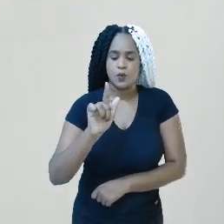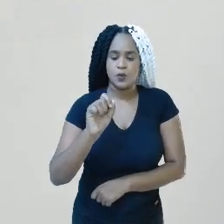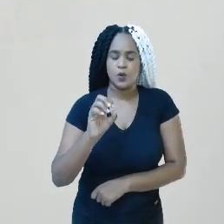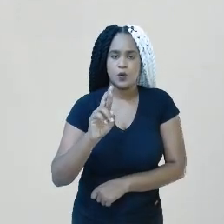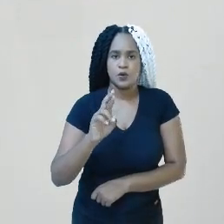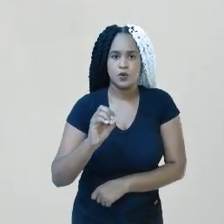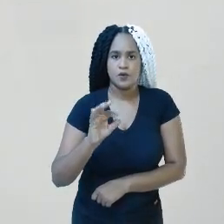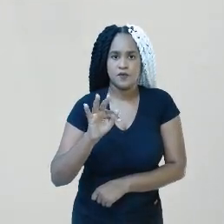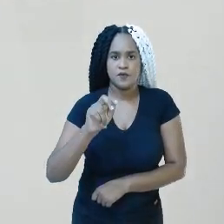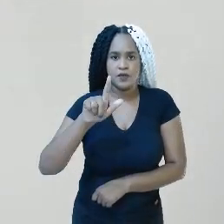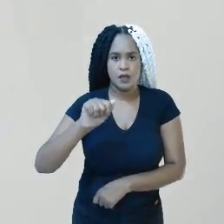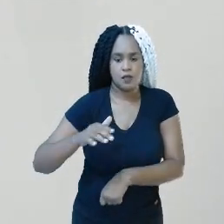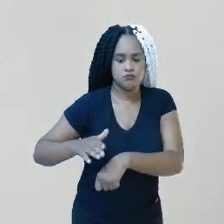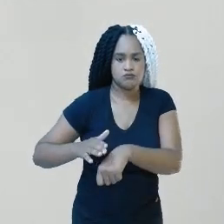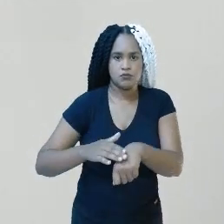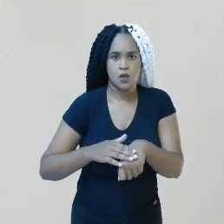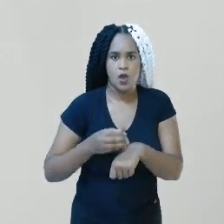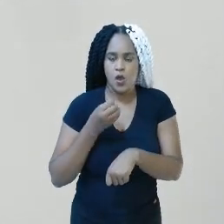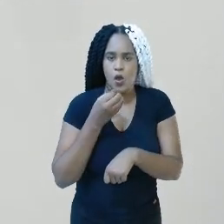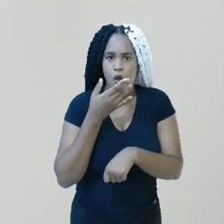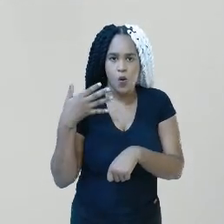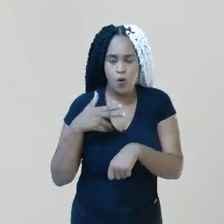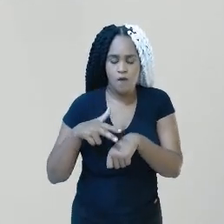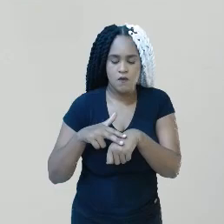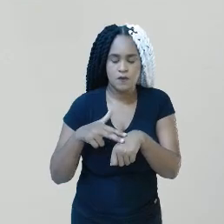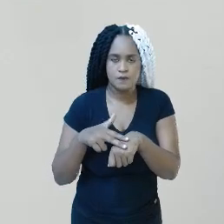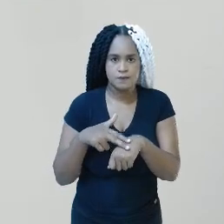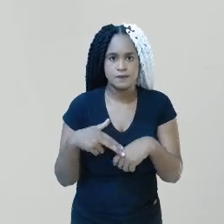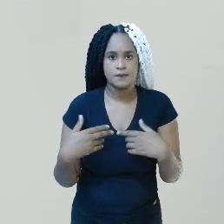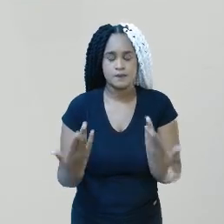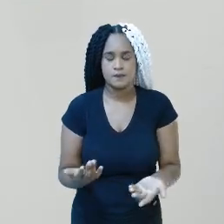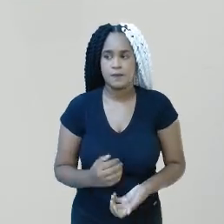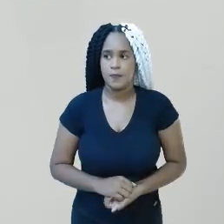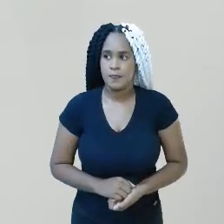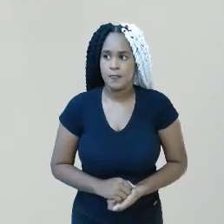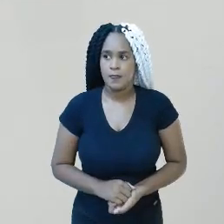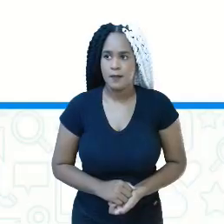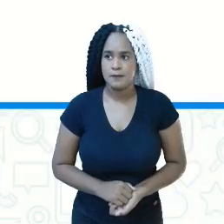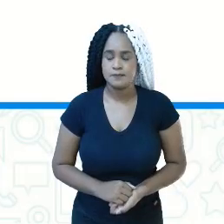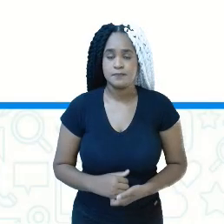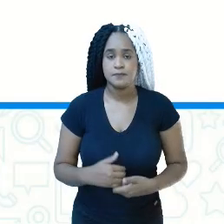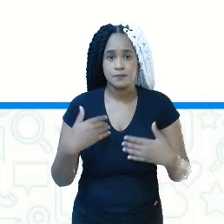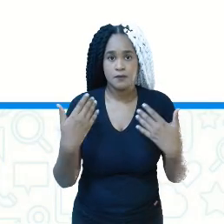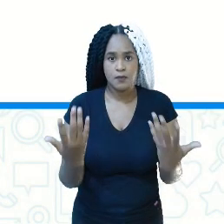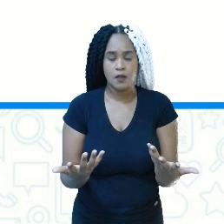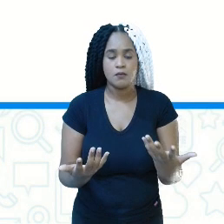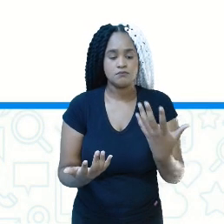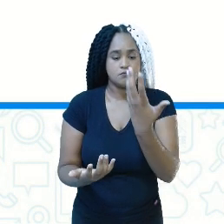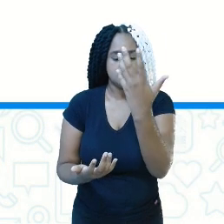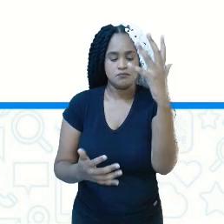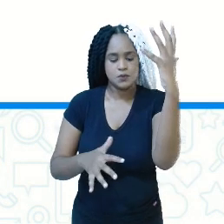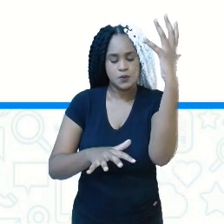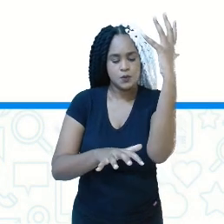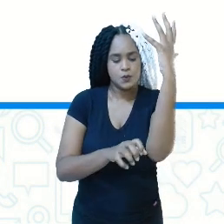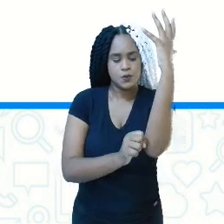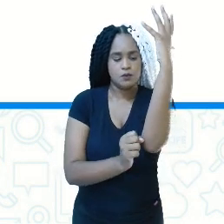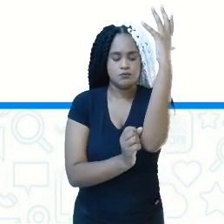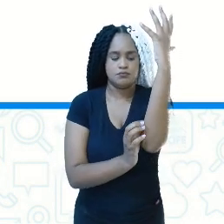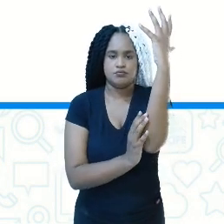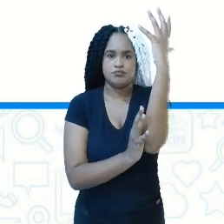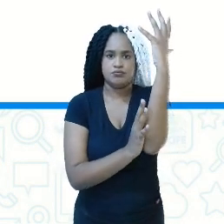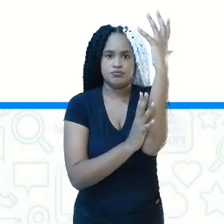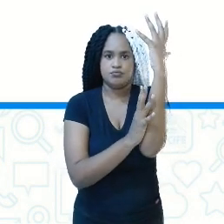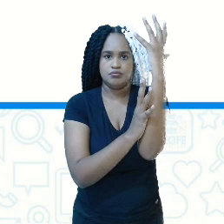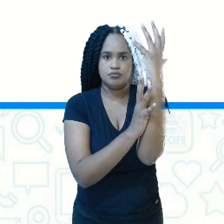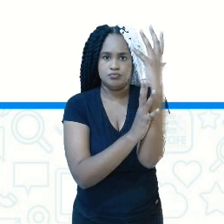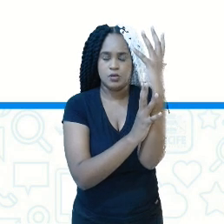plantas. Então, a substância obtida acaba sendo conduzida pelos canais existentes para todas as partes